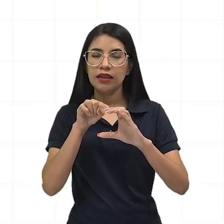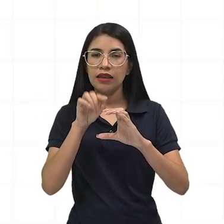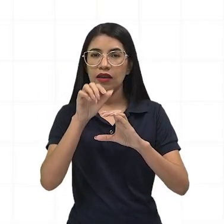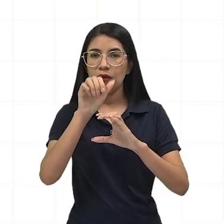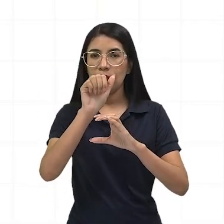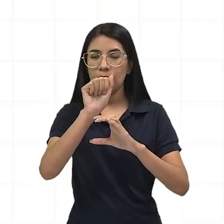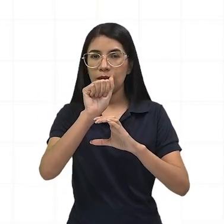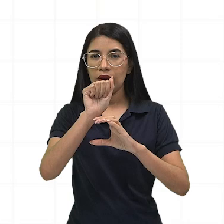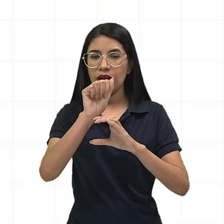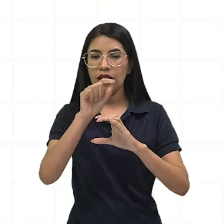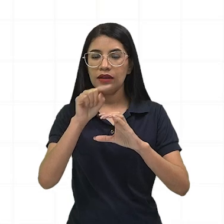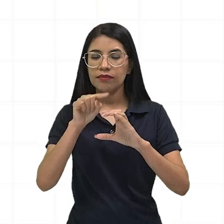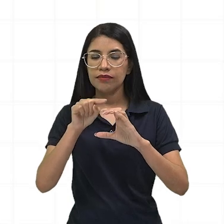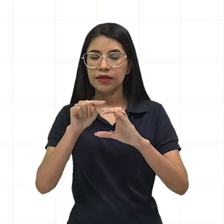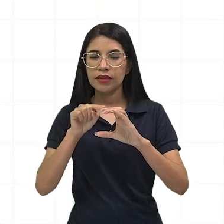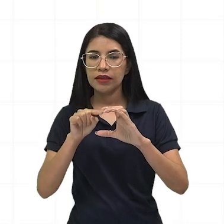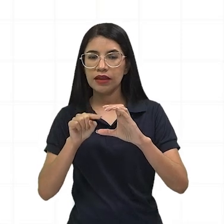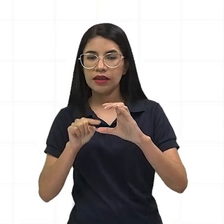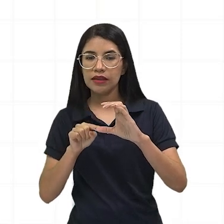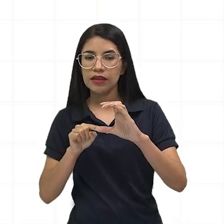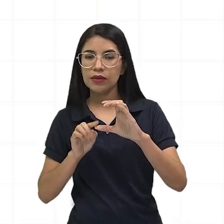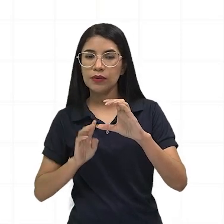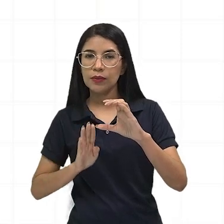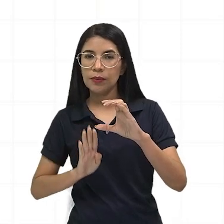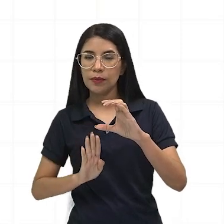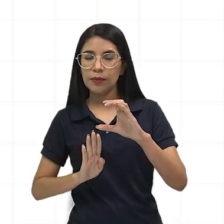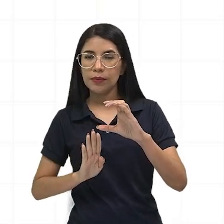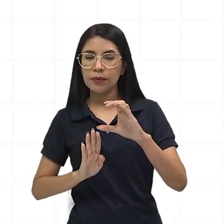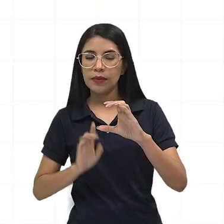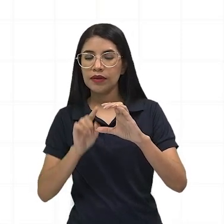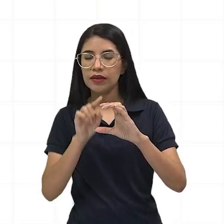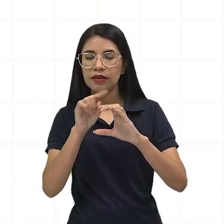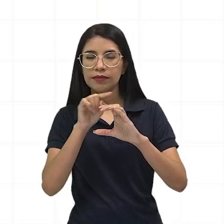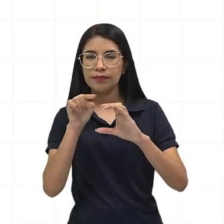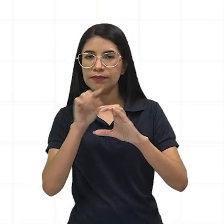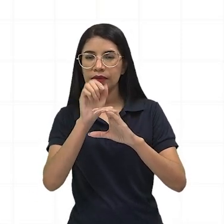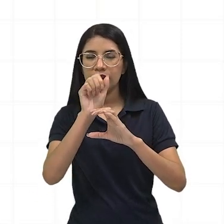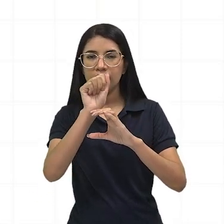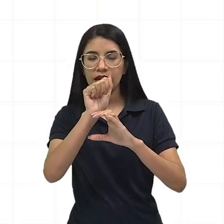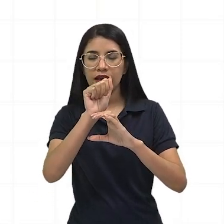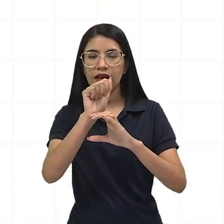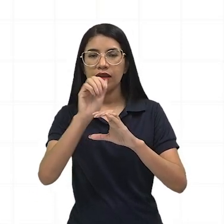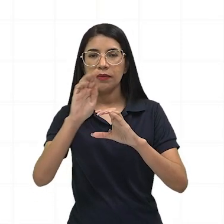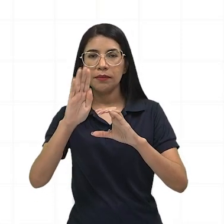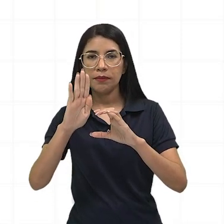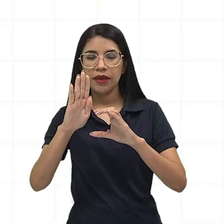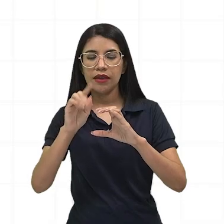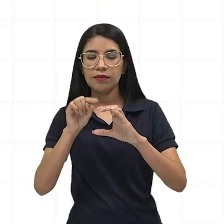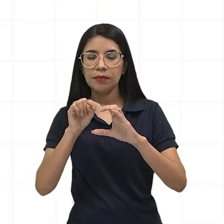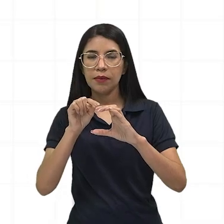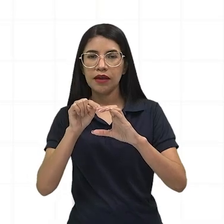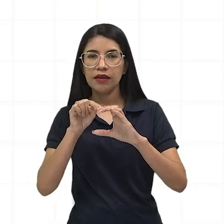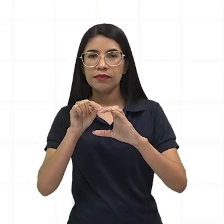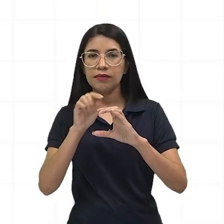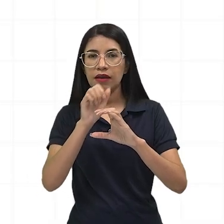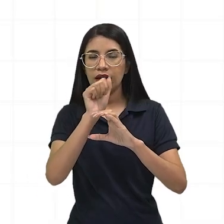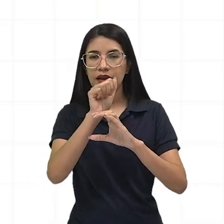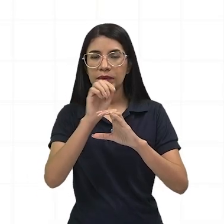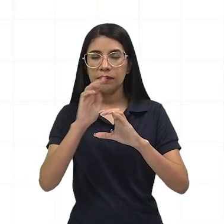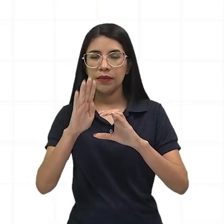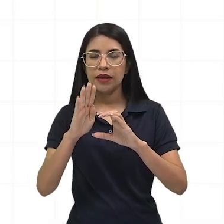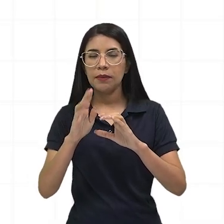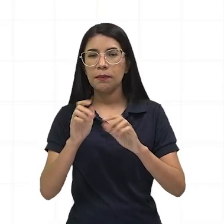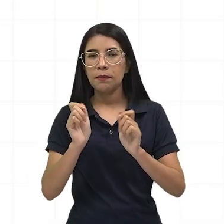mas que é ligada a um ponto B. Mas isso aqui, olha, pode ser o quê? Cortado, como se eu pegasse uma tesoura e